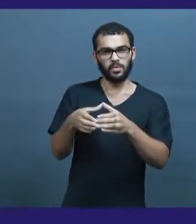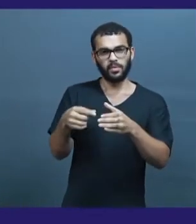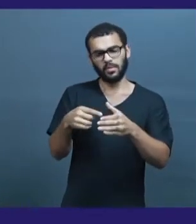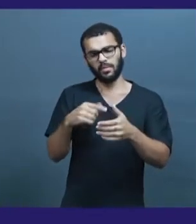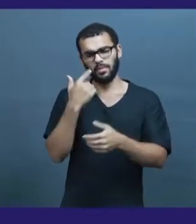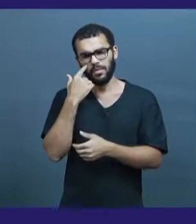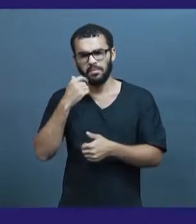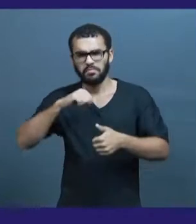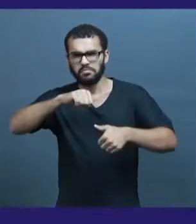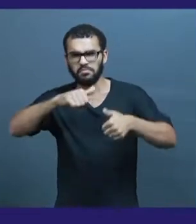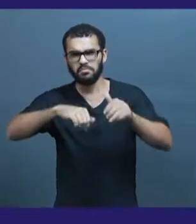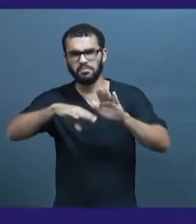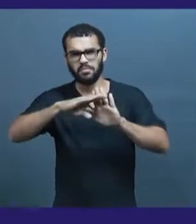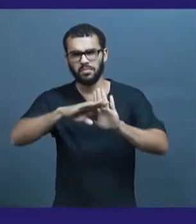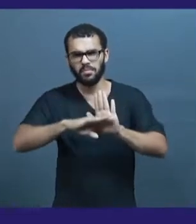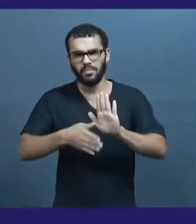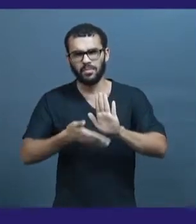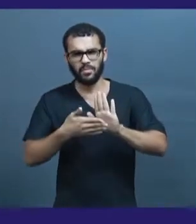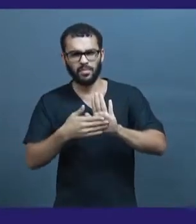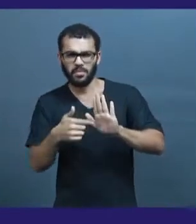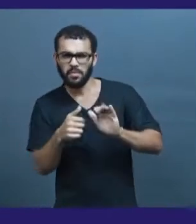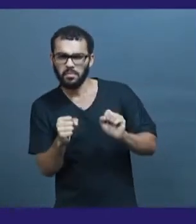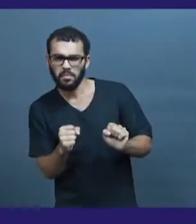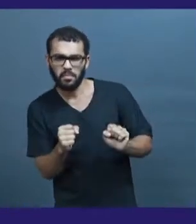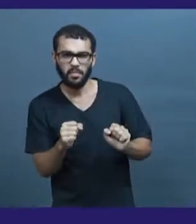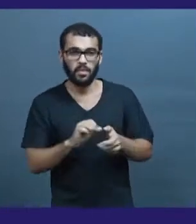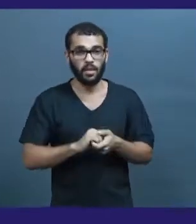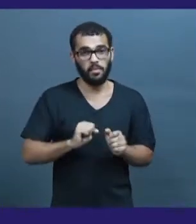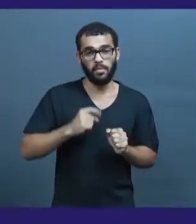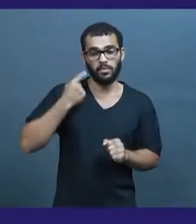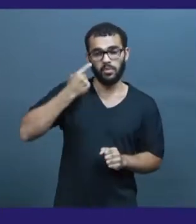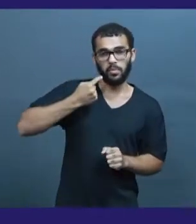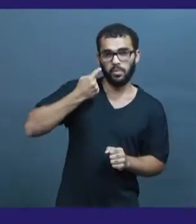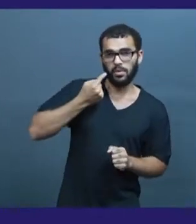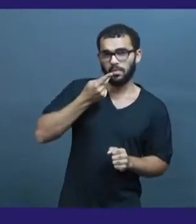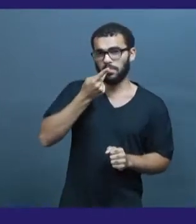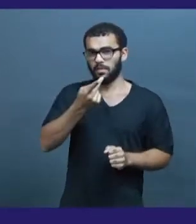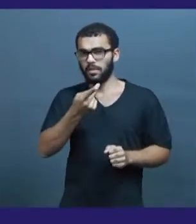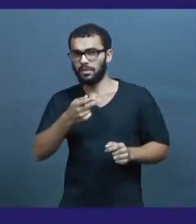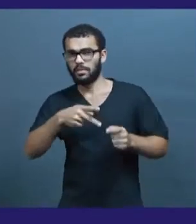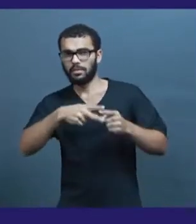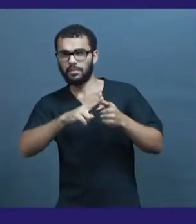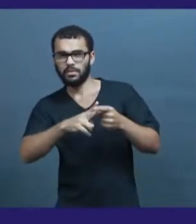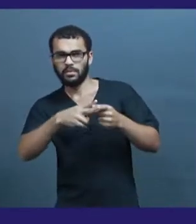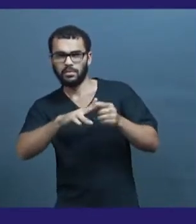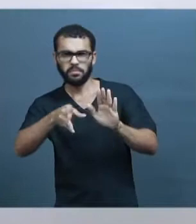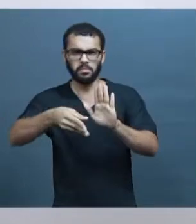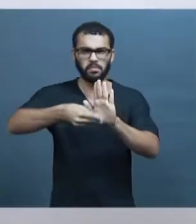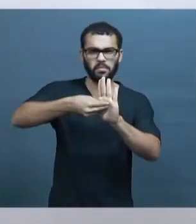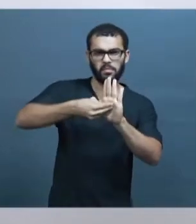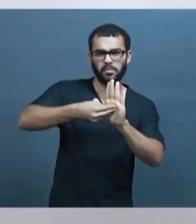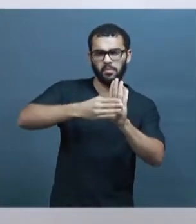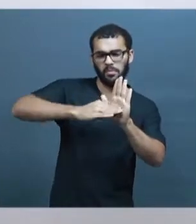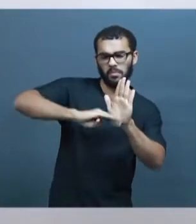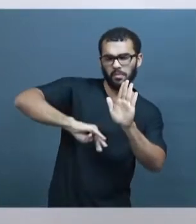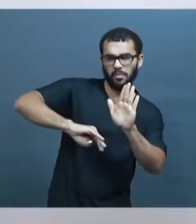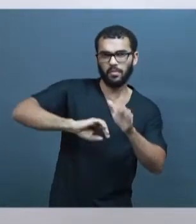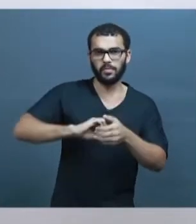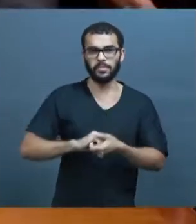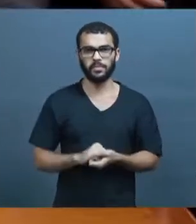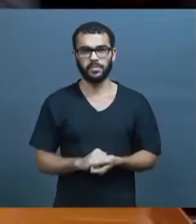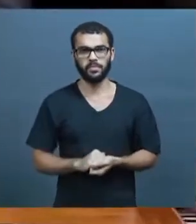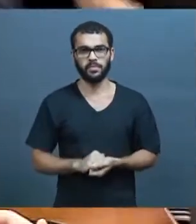da proposta. Nesta fase, os deputados podem sugerir alterações no conteúdo por meio de emendas. Bolsonaro entregou